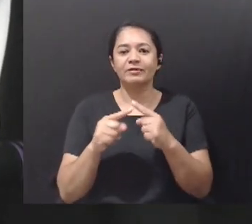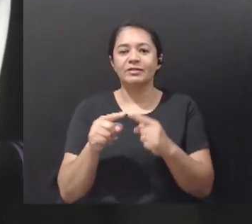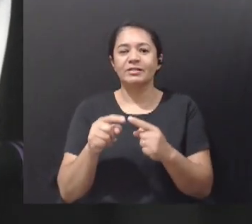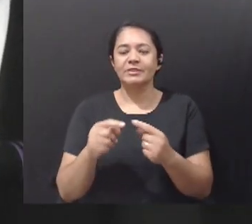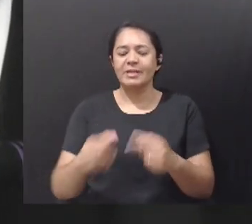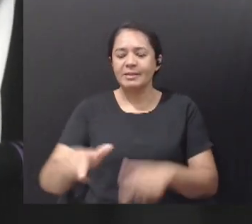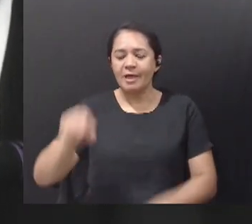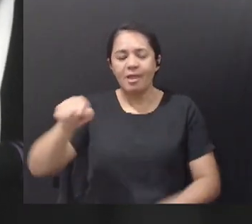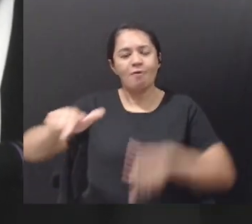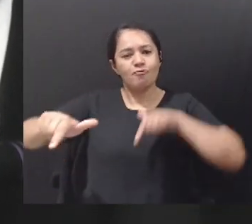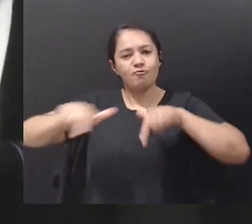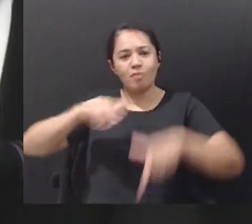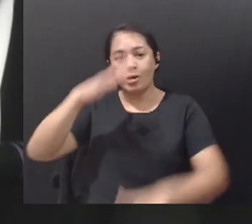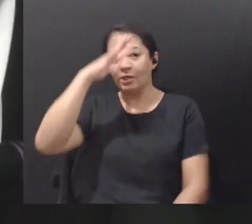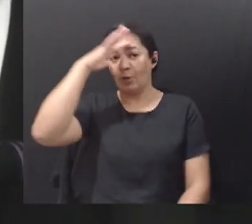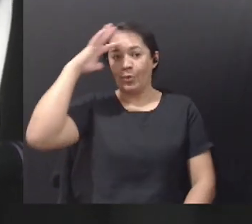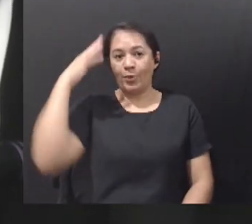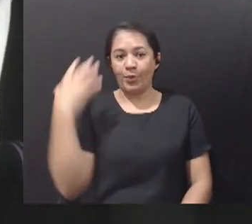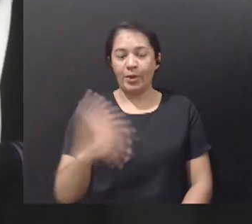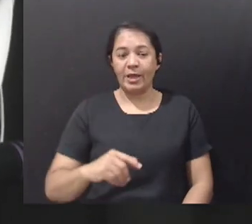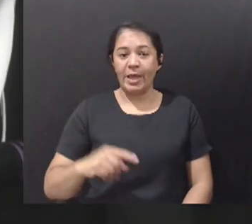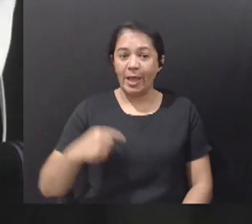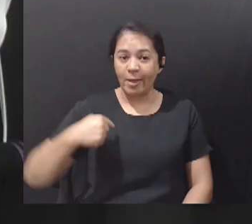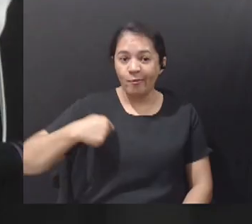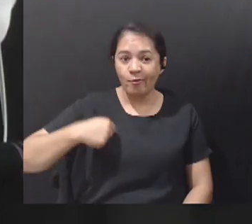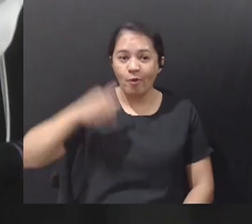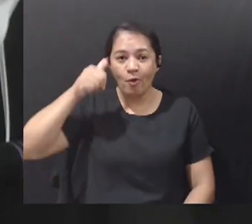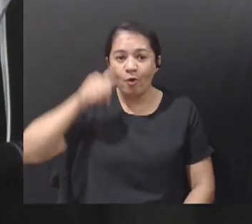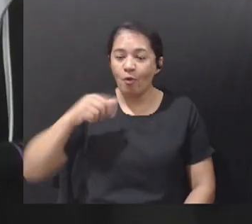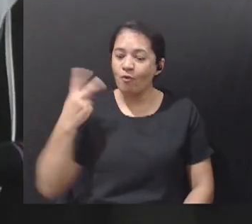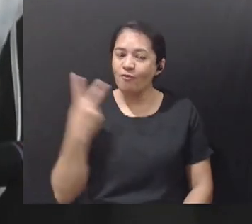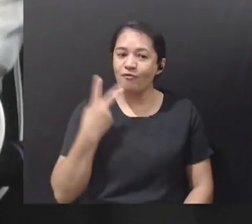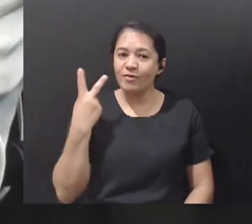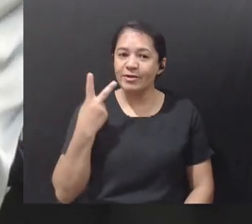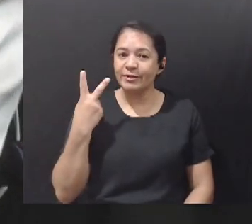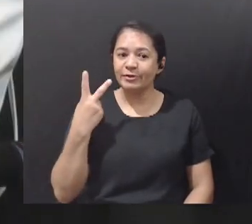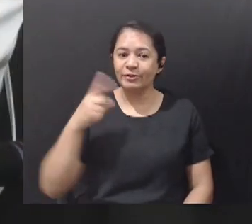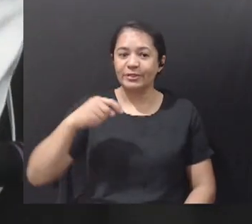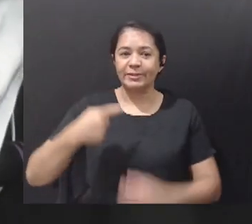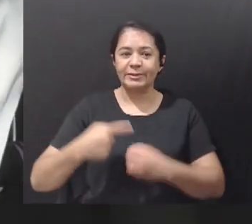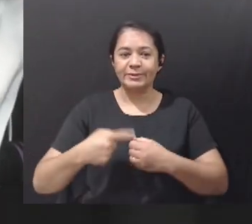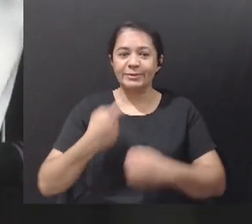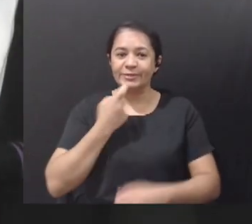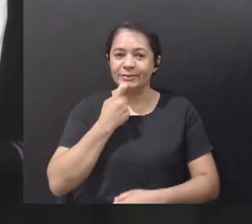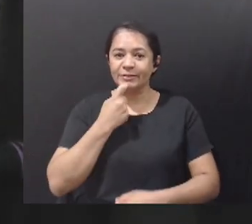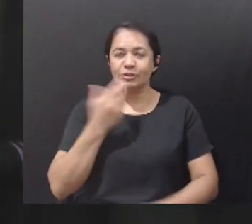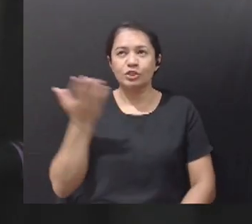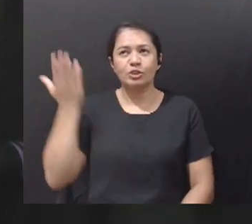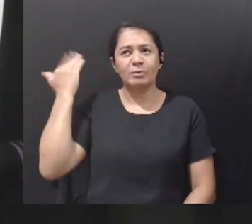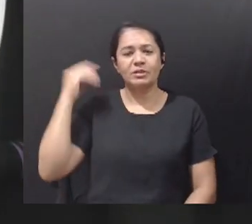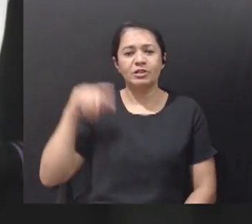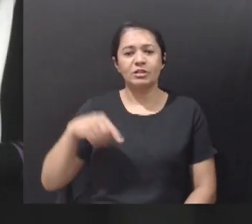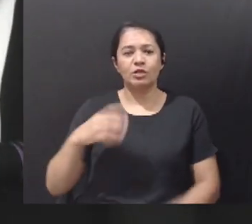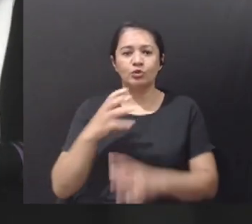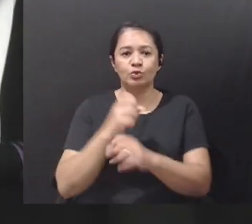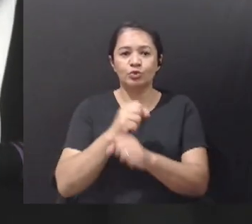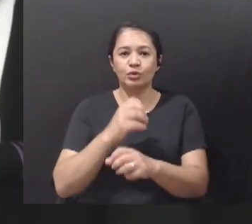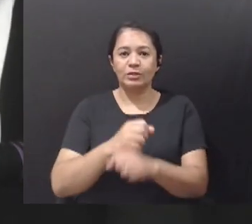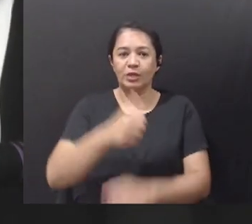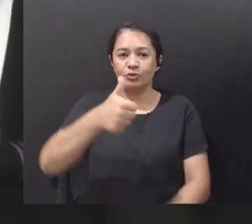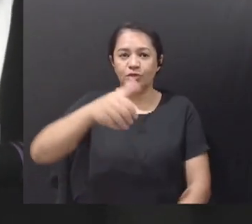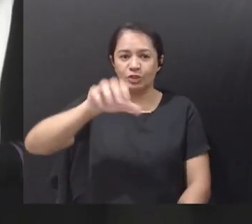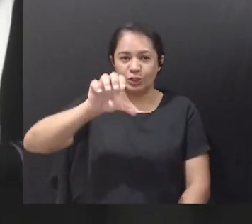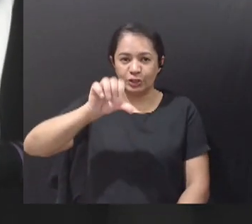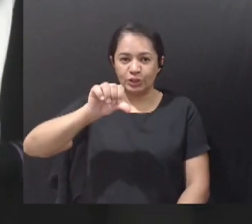né? Eu era uma das vereadores da cidade. Naquela época nós éramos 19 vereadores, a quantidade